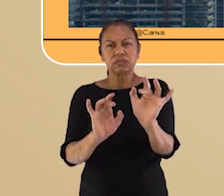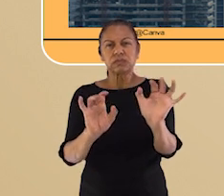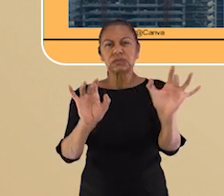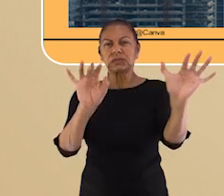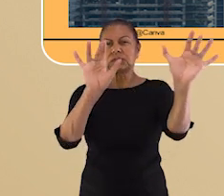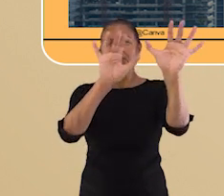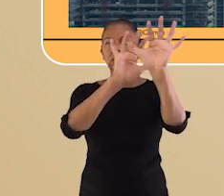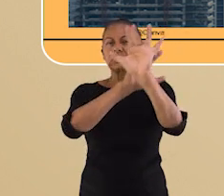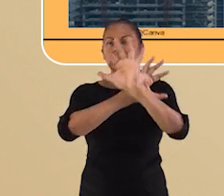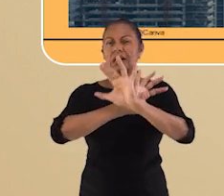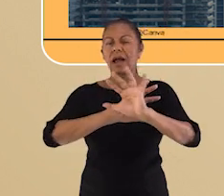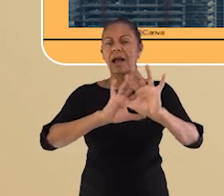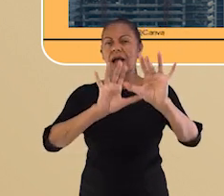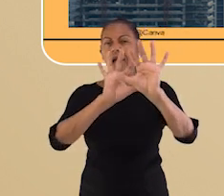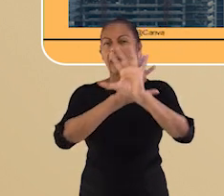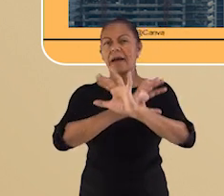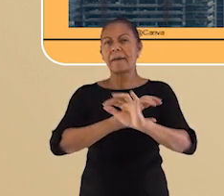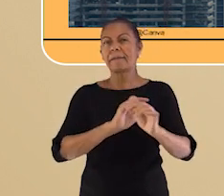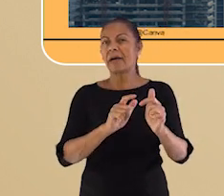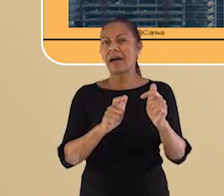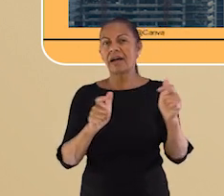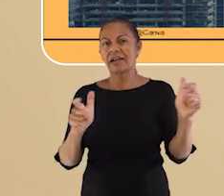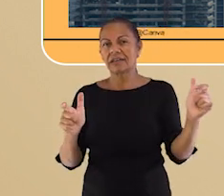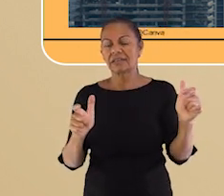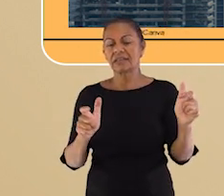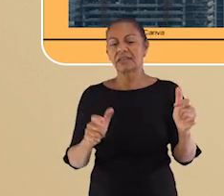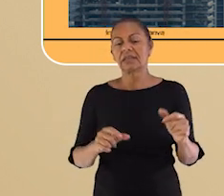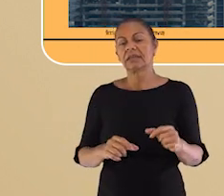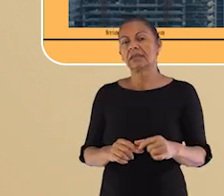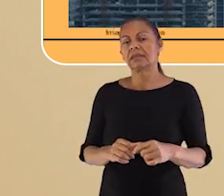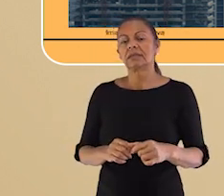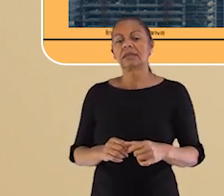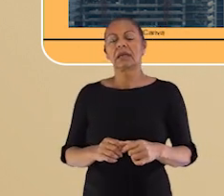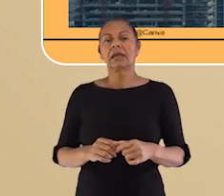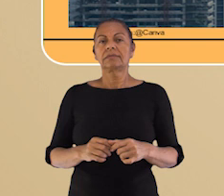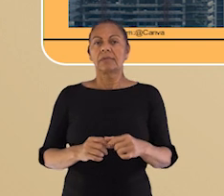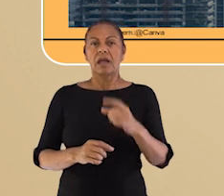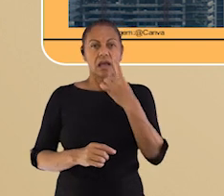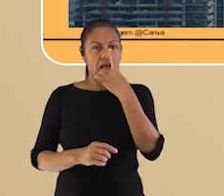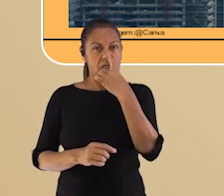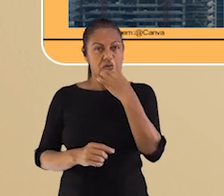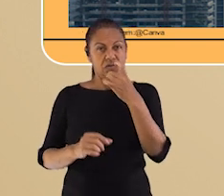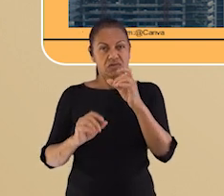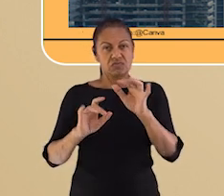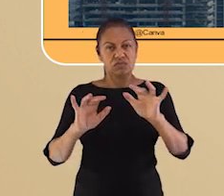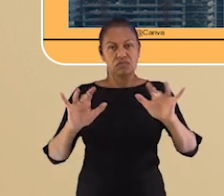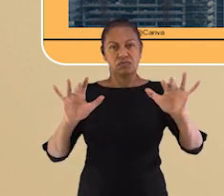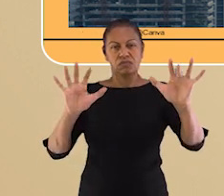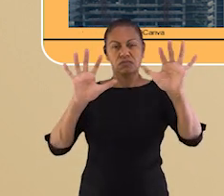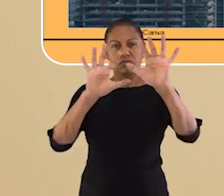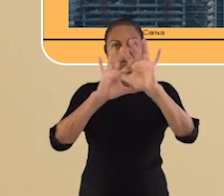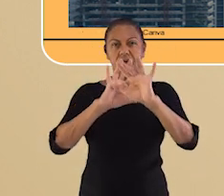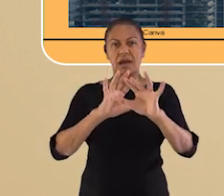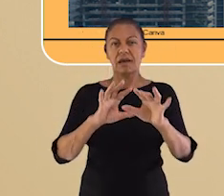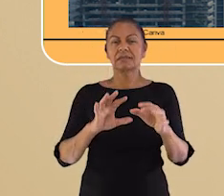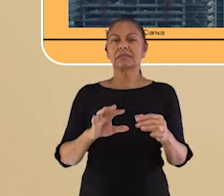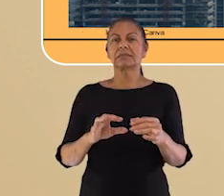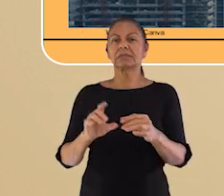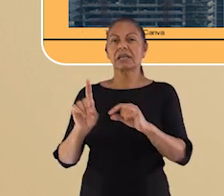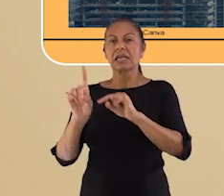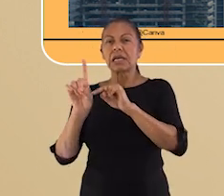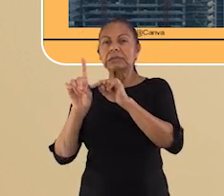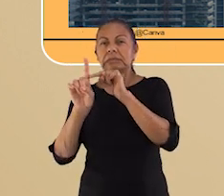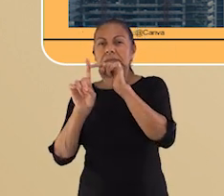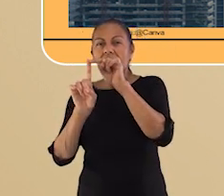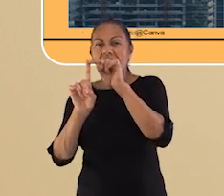a emissão de gases poluentes no ar é muito maior e mais intensa. Com a inversão térmica, a poluição